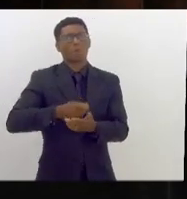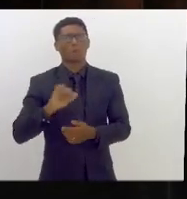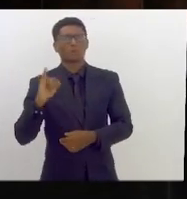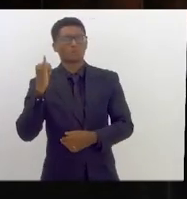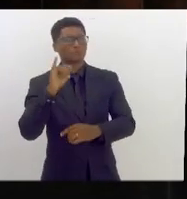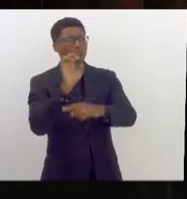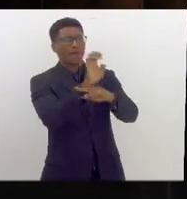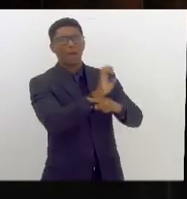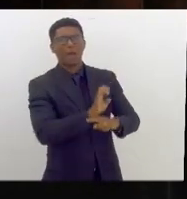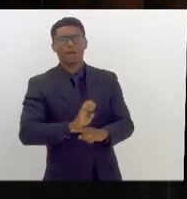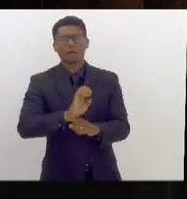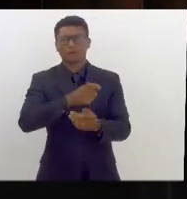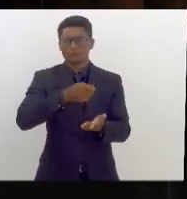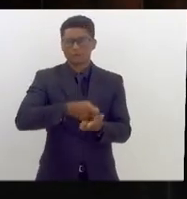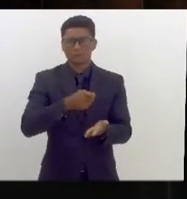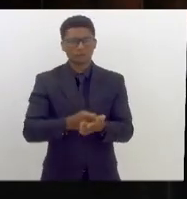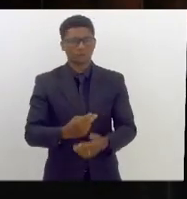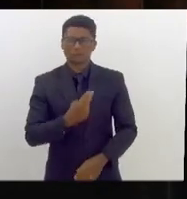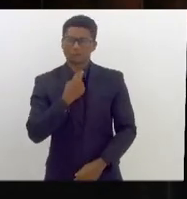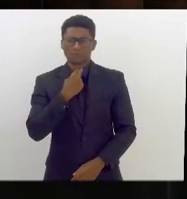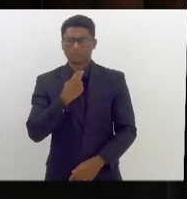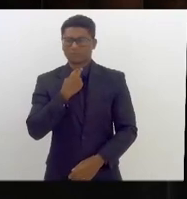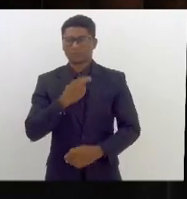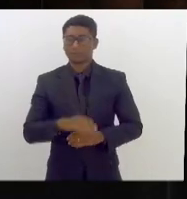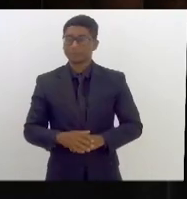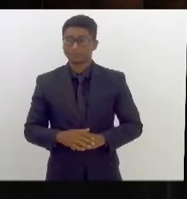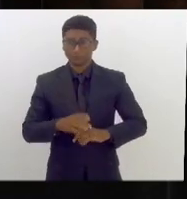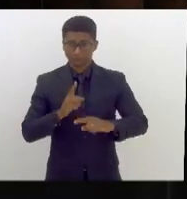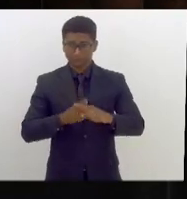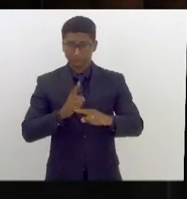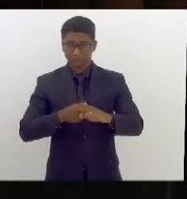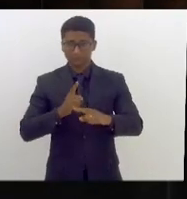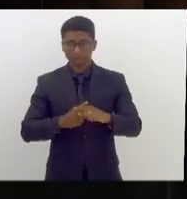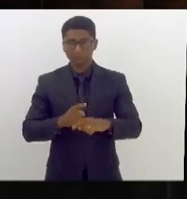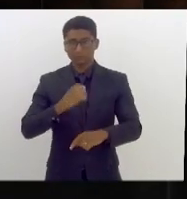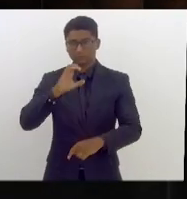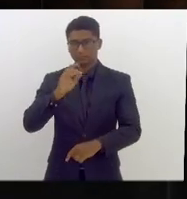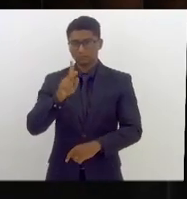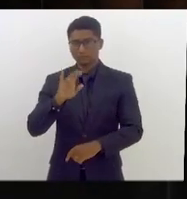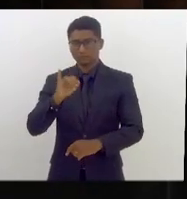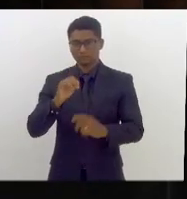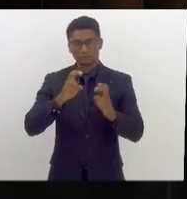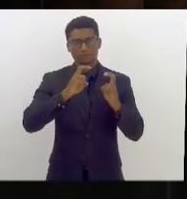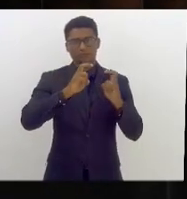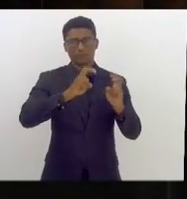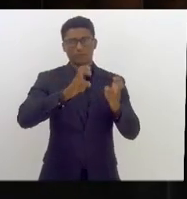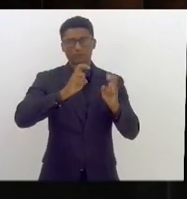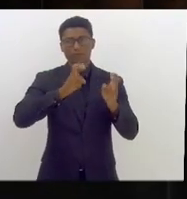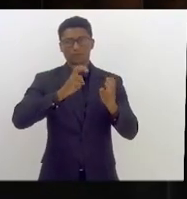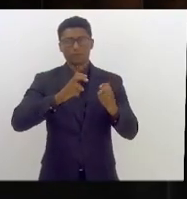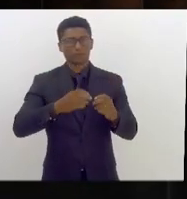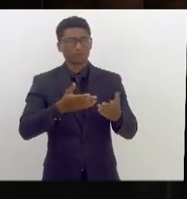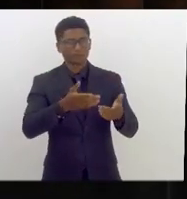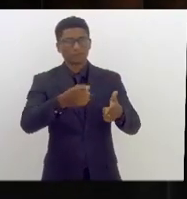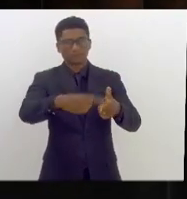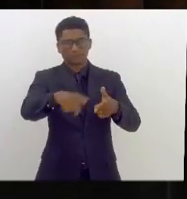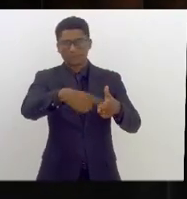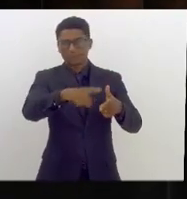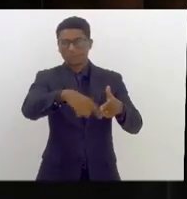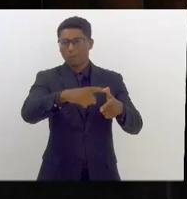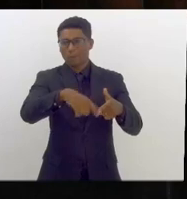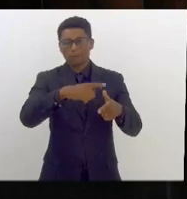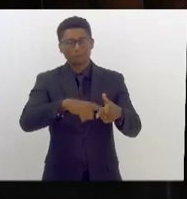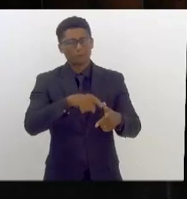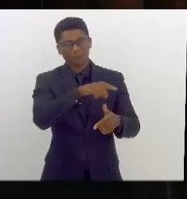dos entes, porque hoje a gente trata de uma CPI dos trens que boa parte dos problemas que causam, né,